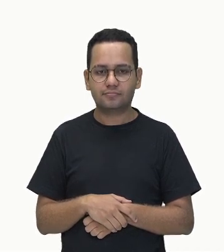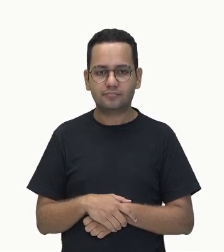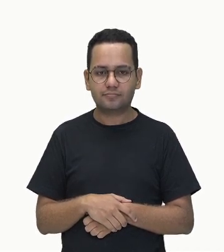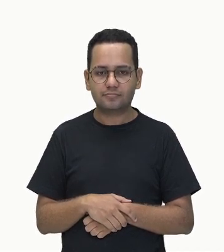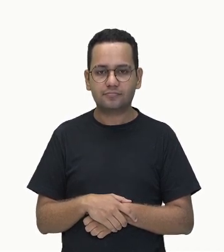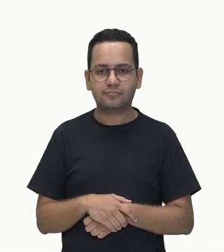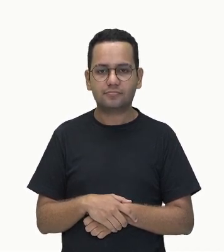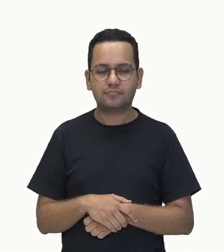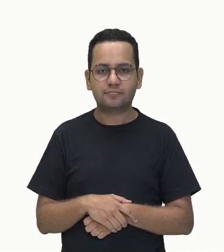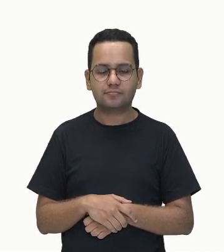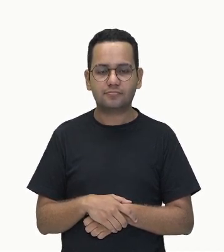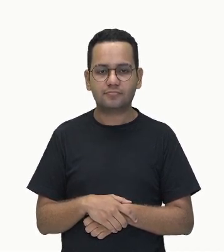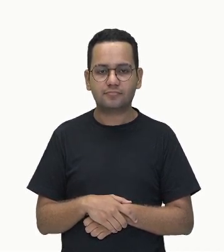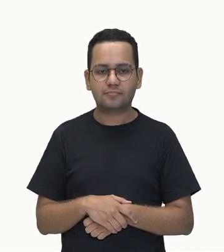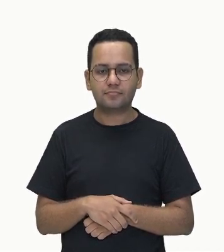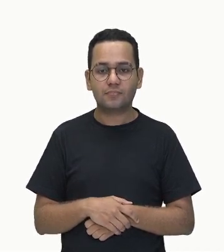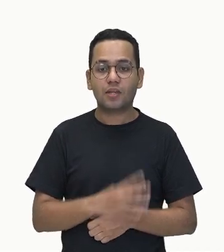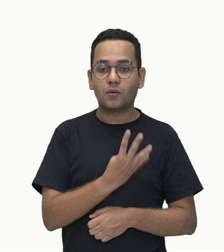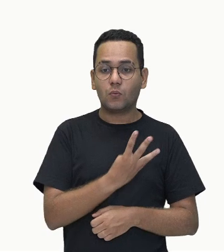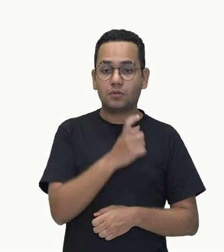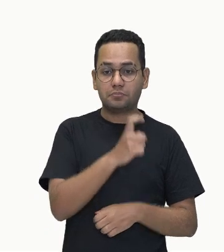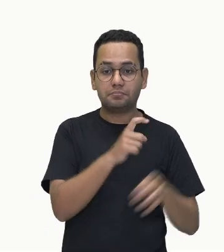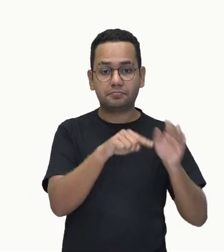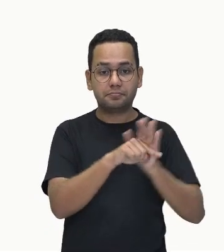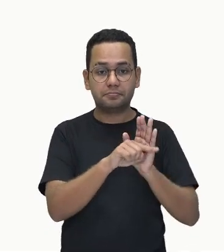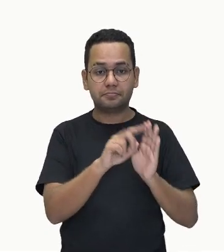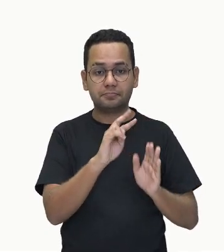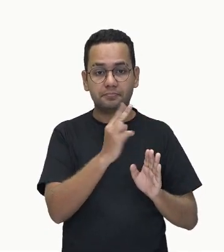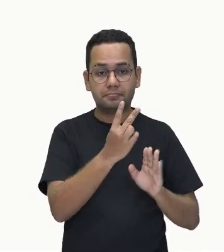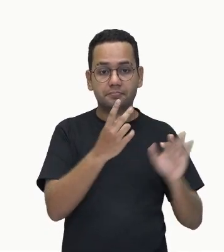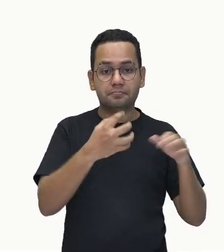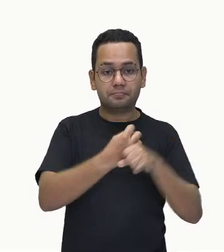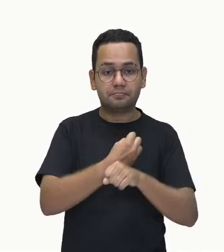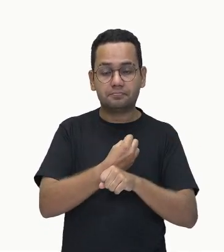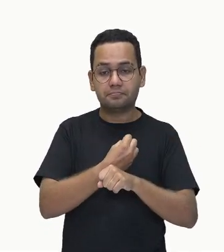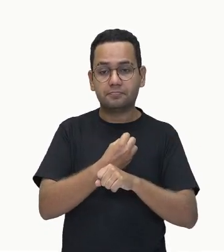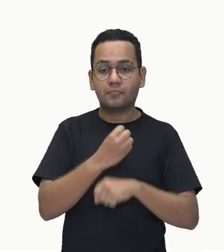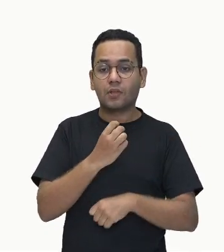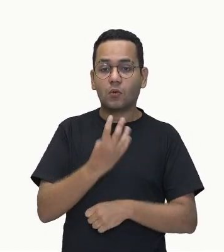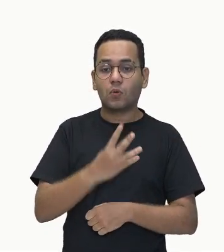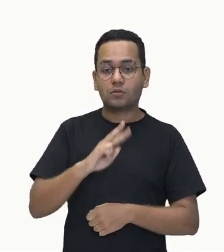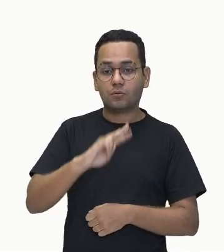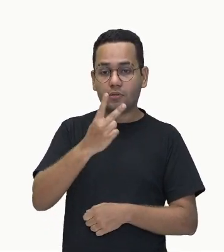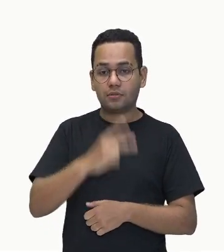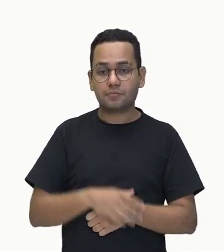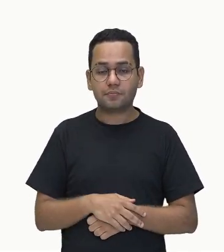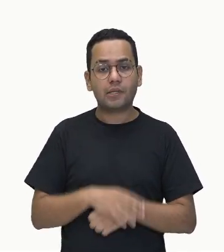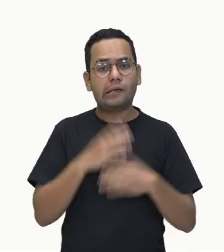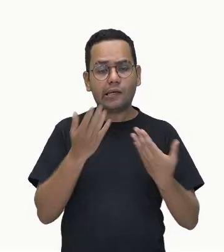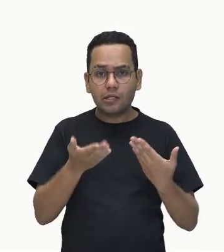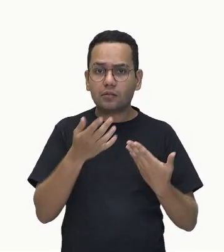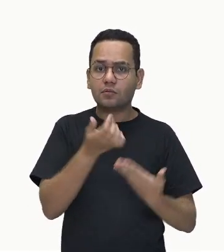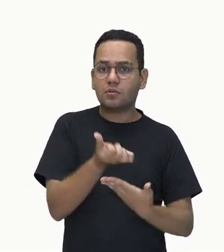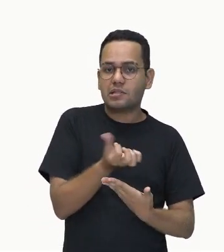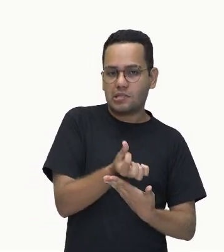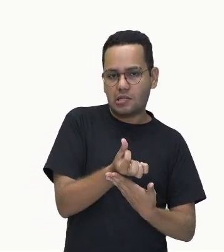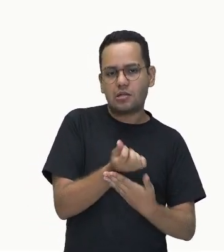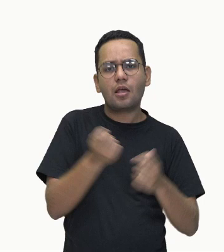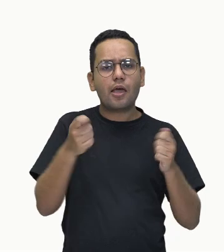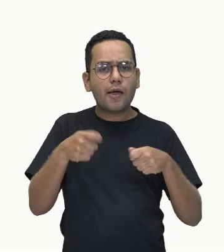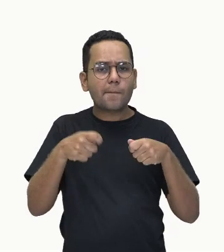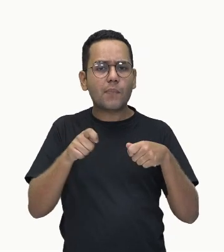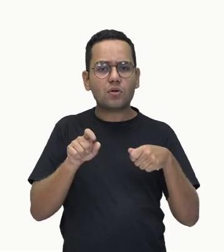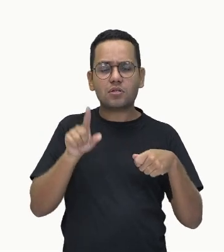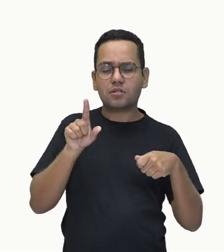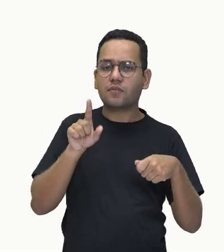forma 4 qu Ok no lugar desse 16 eu vou colocar 4 qu E aí eu vou